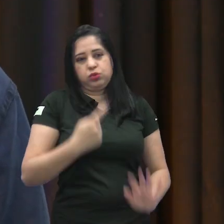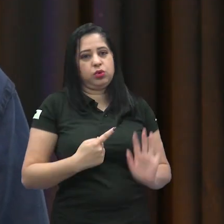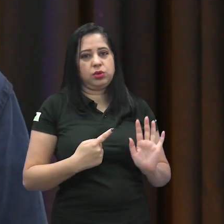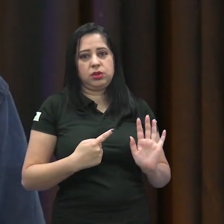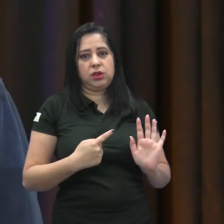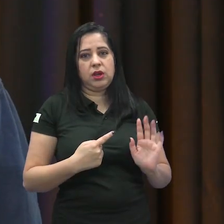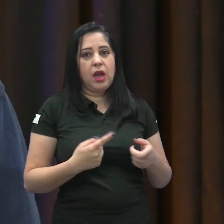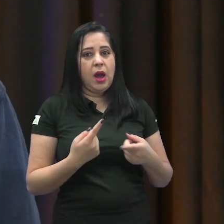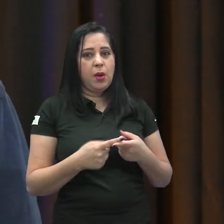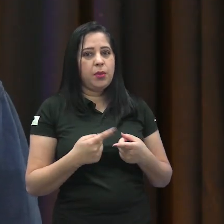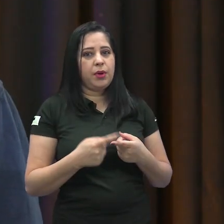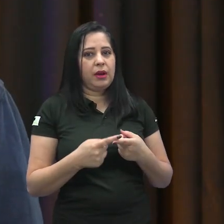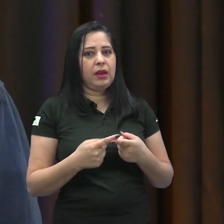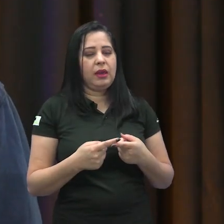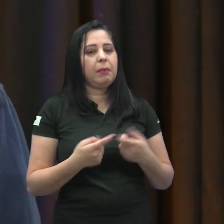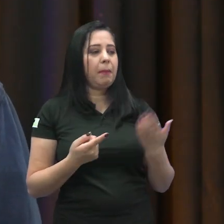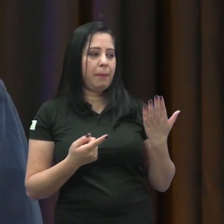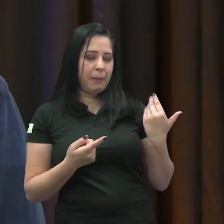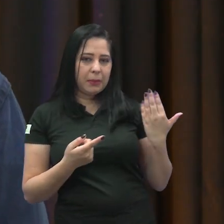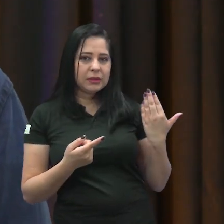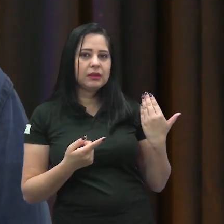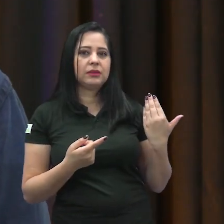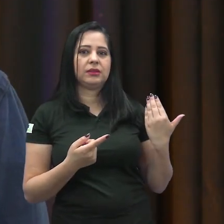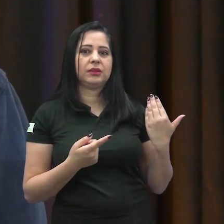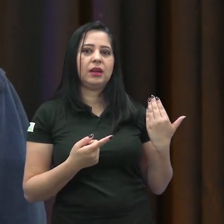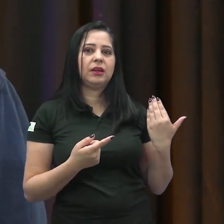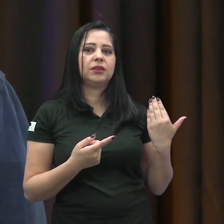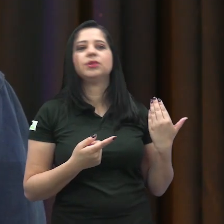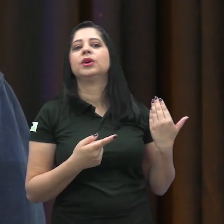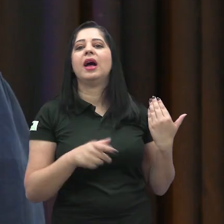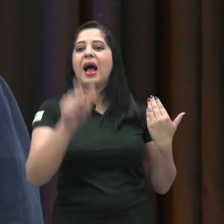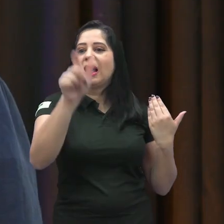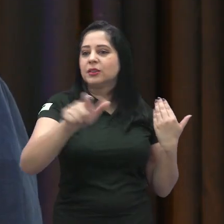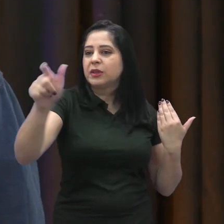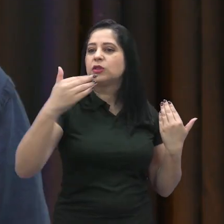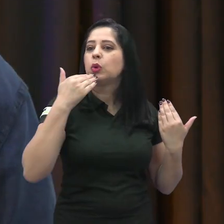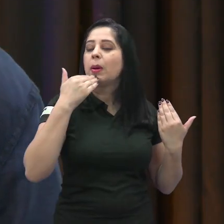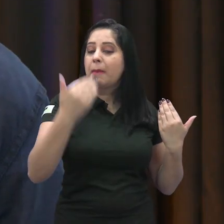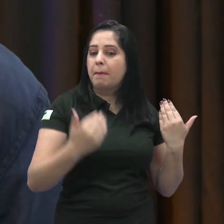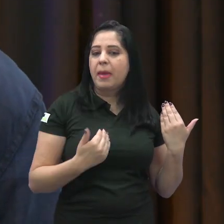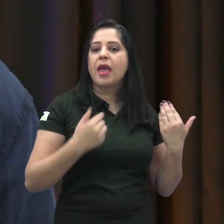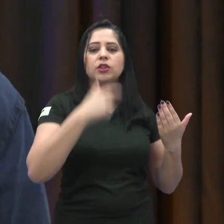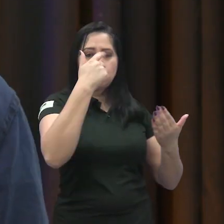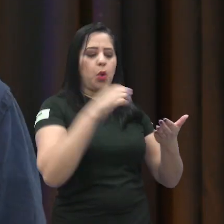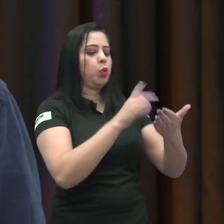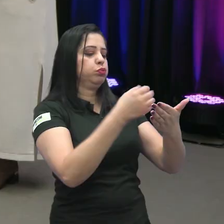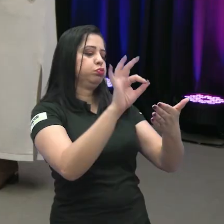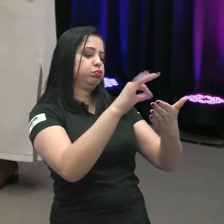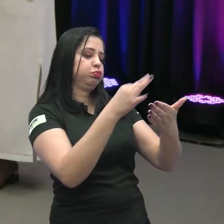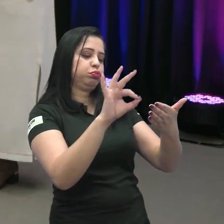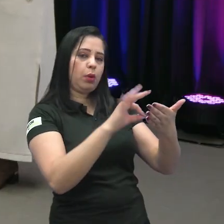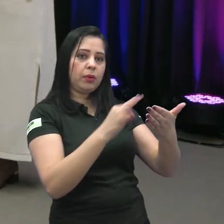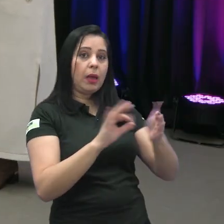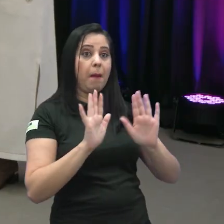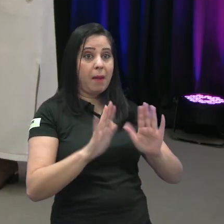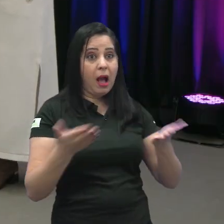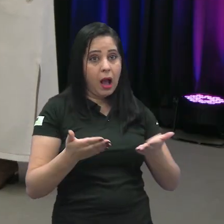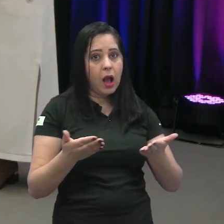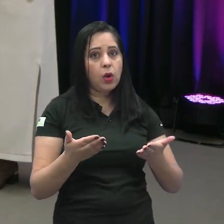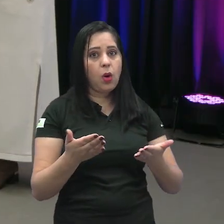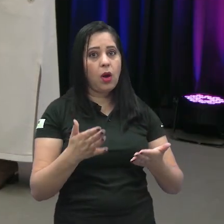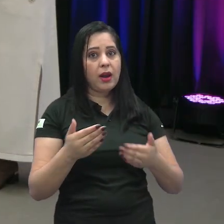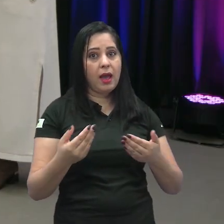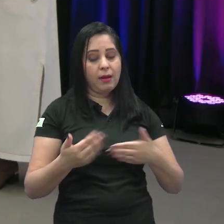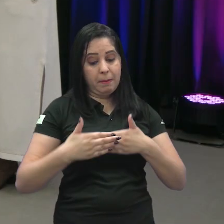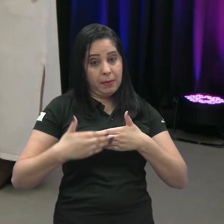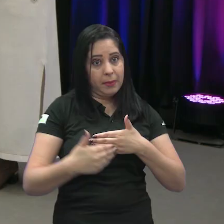então sempre a gente trabalhou assim como trabalho por encomenda, né? Sim. Então, eu estou